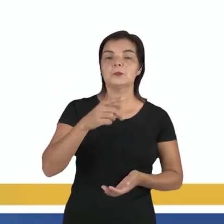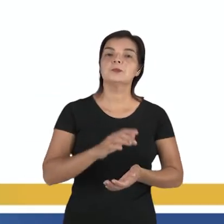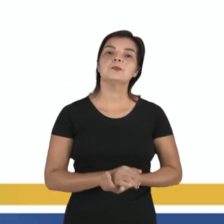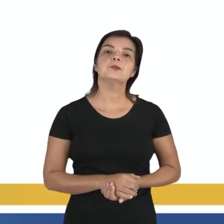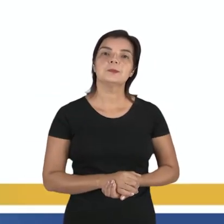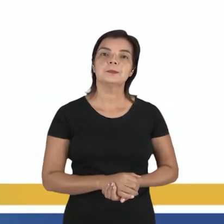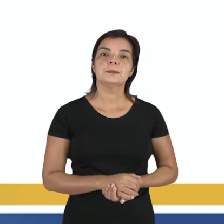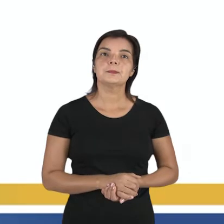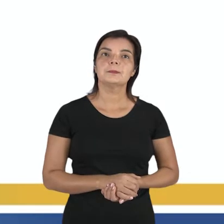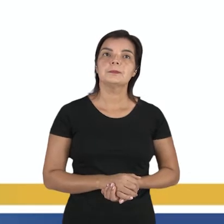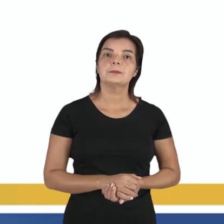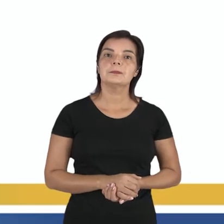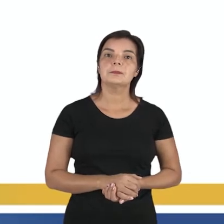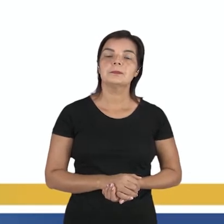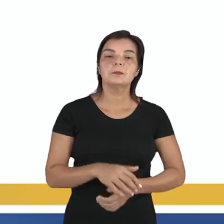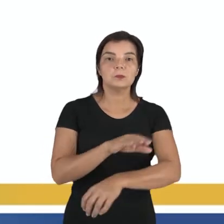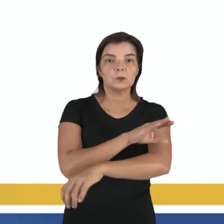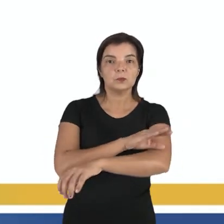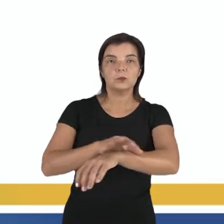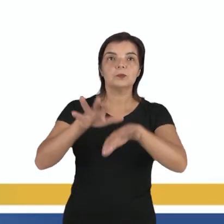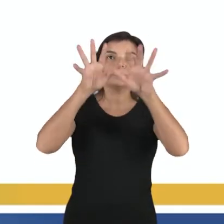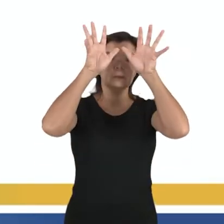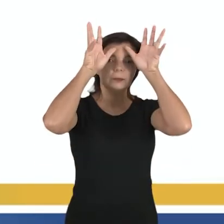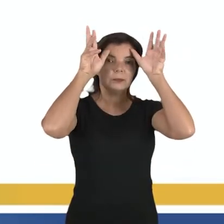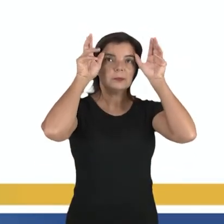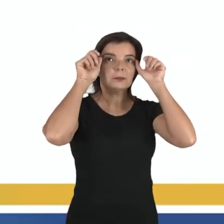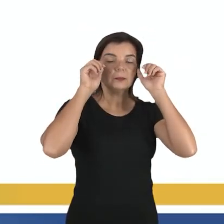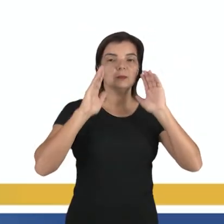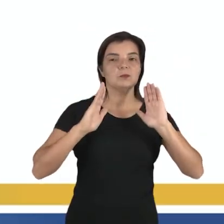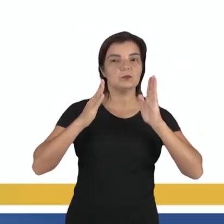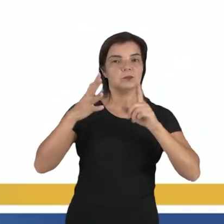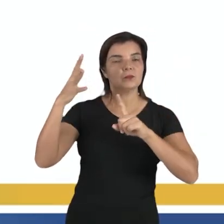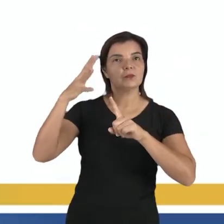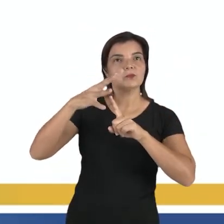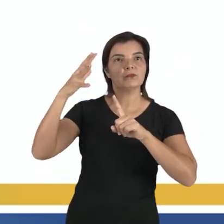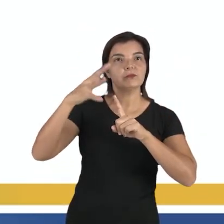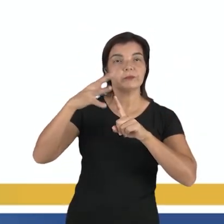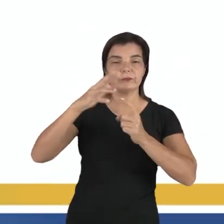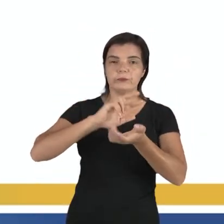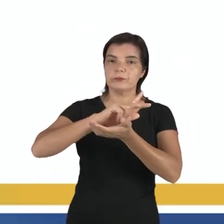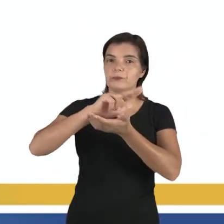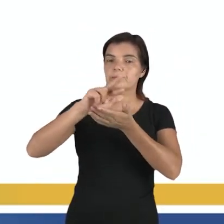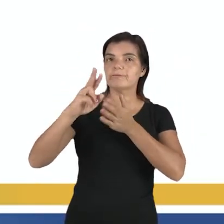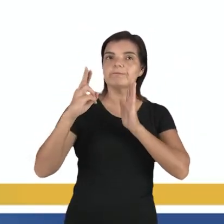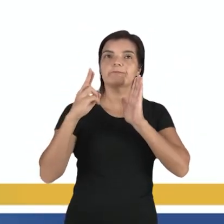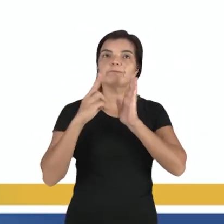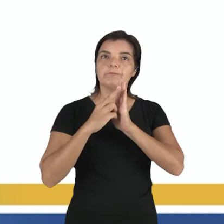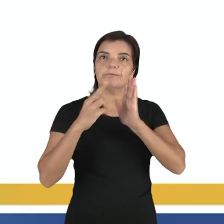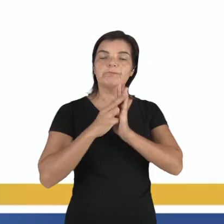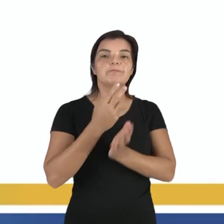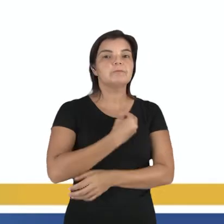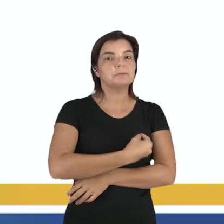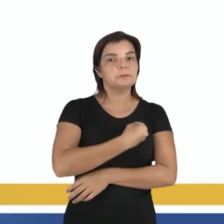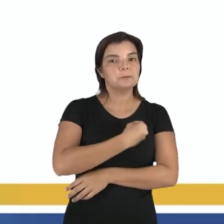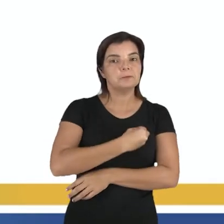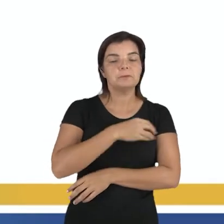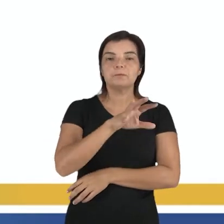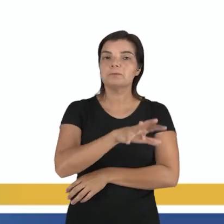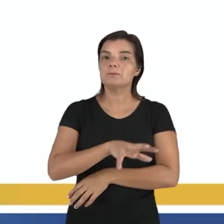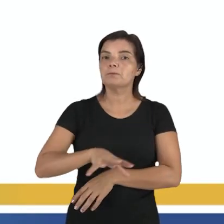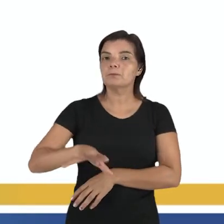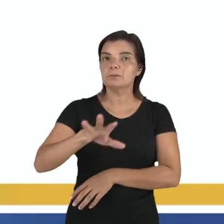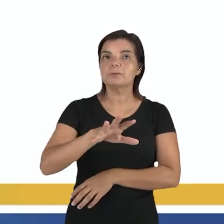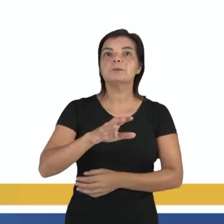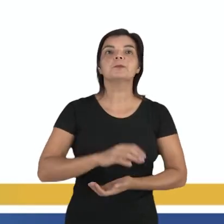território brasileiro. Porém, tem uma opção aí que é uma cultura peruana, que é a alternativa E, que é o